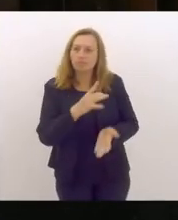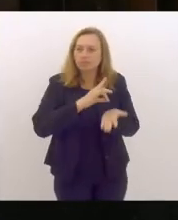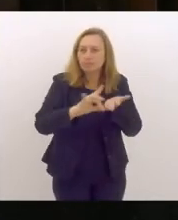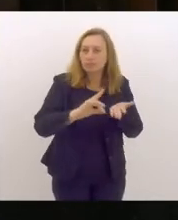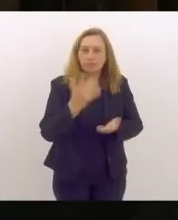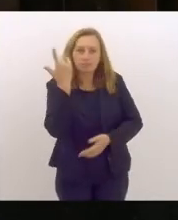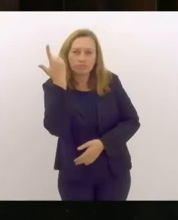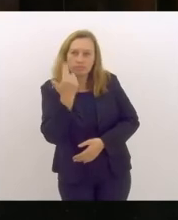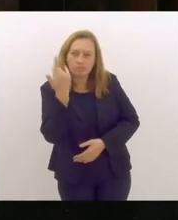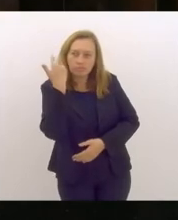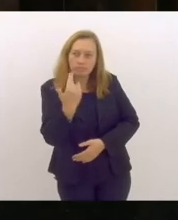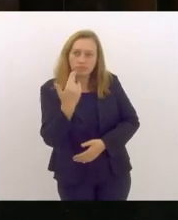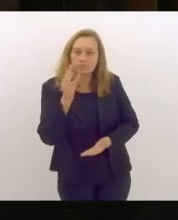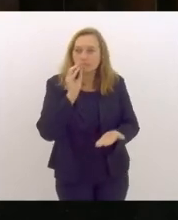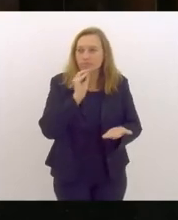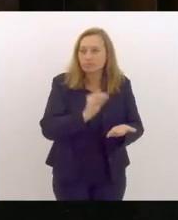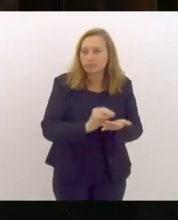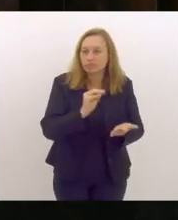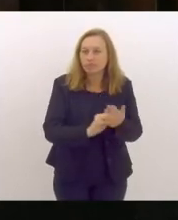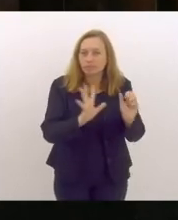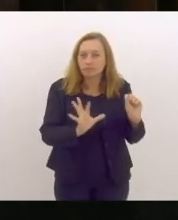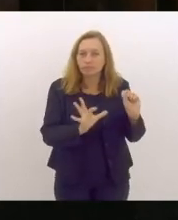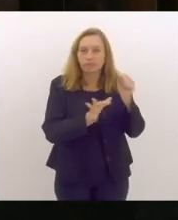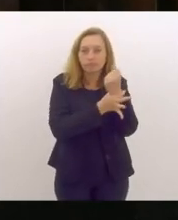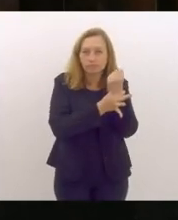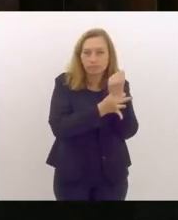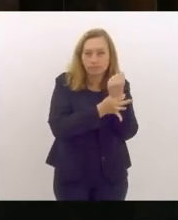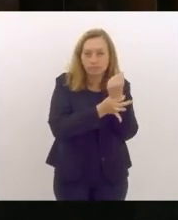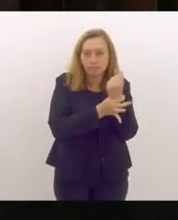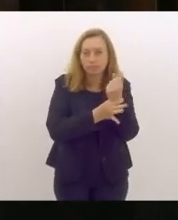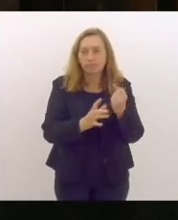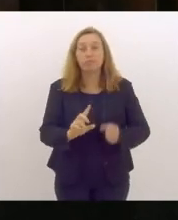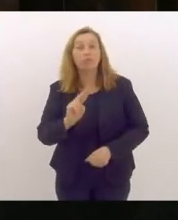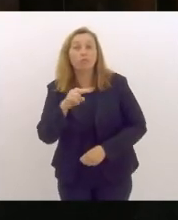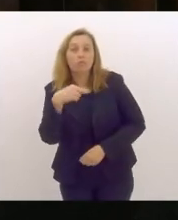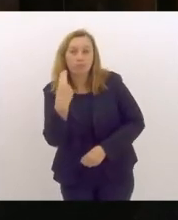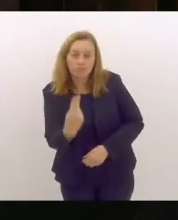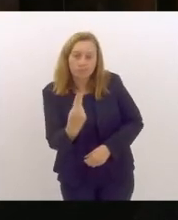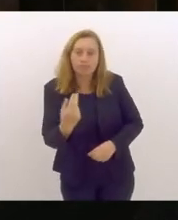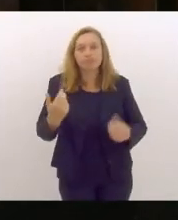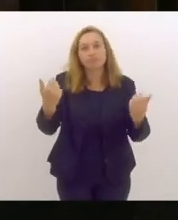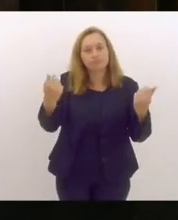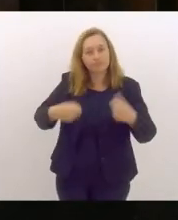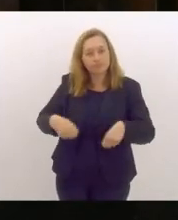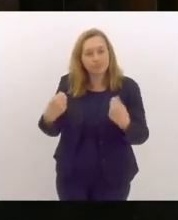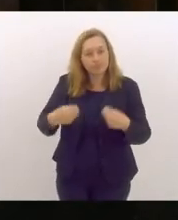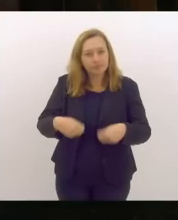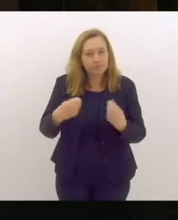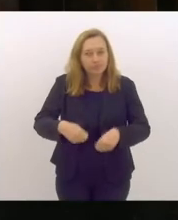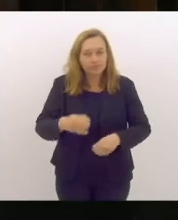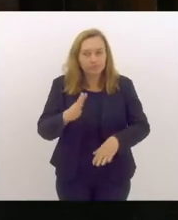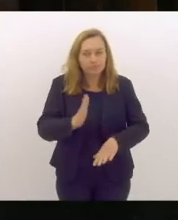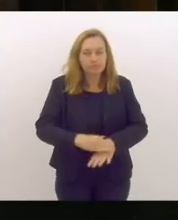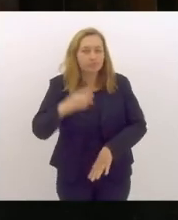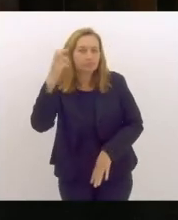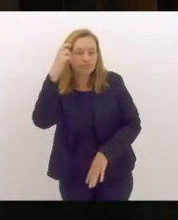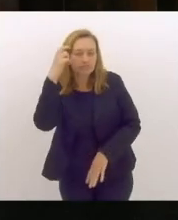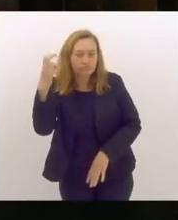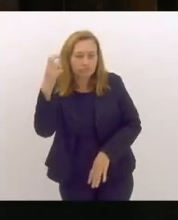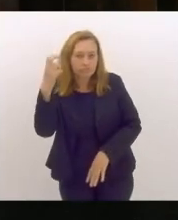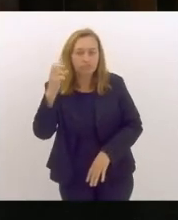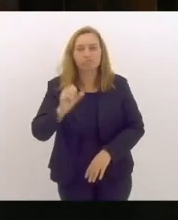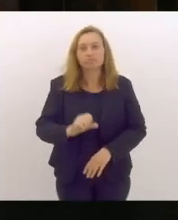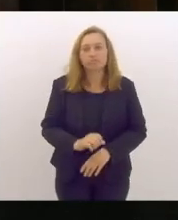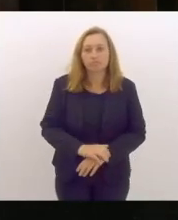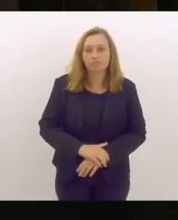comum é a falta de segurança ou a necessidade de mais inteligência